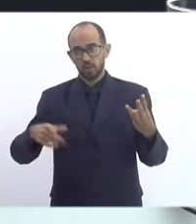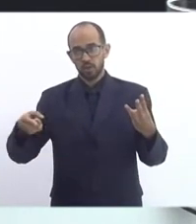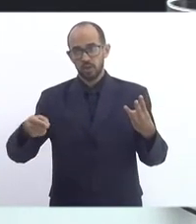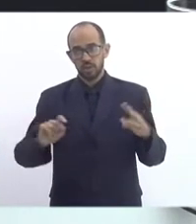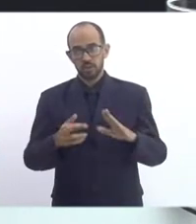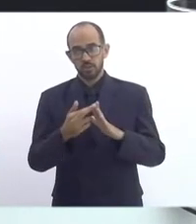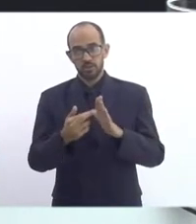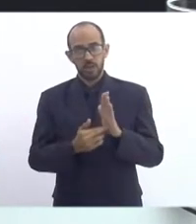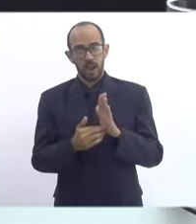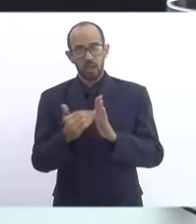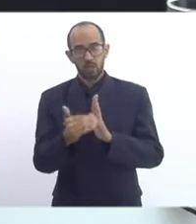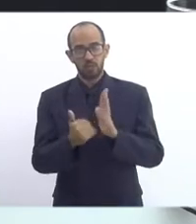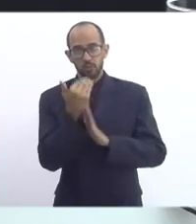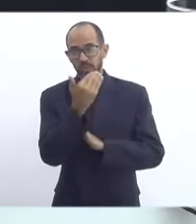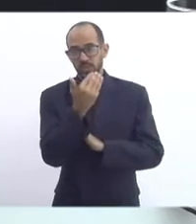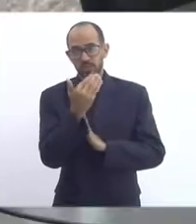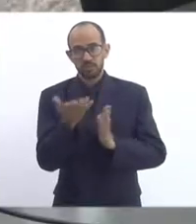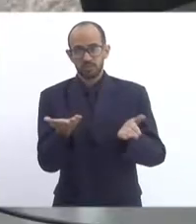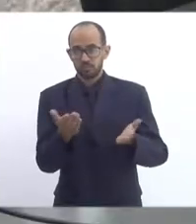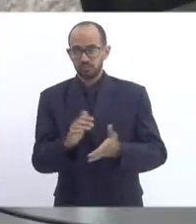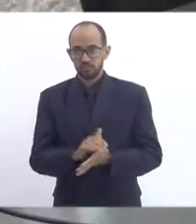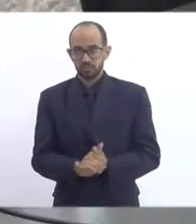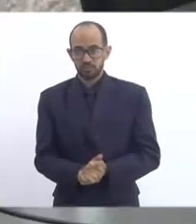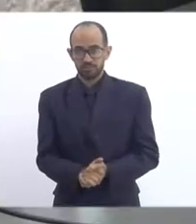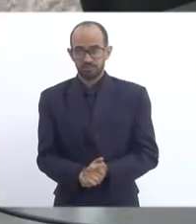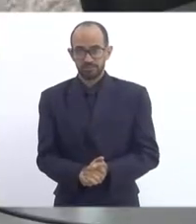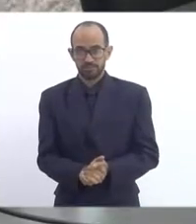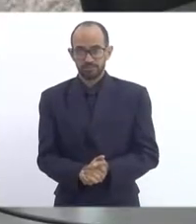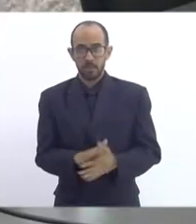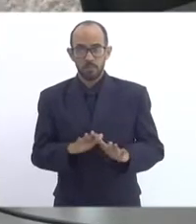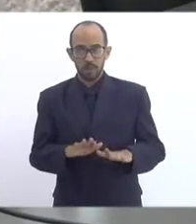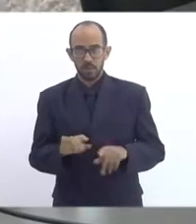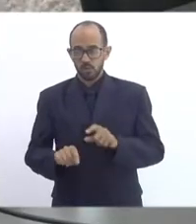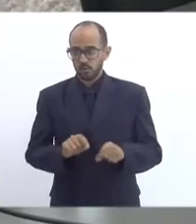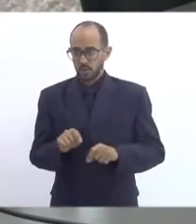do vencido, acabou. Pronto, é isso. Mas nesse caso,